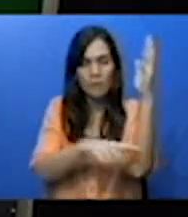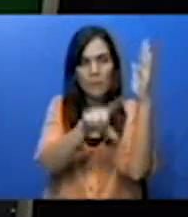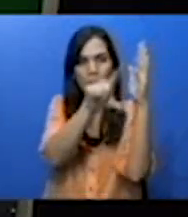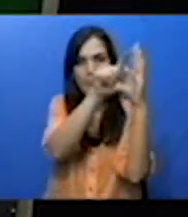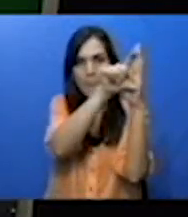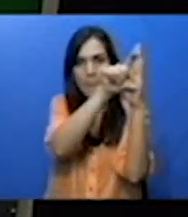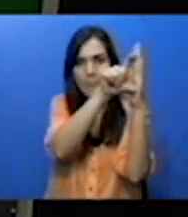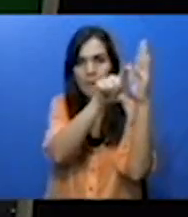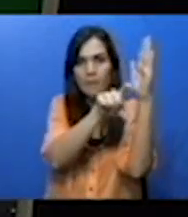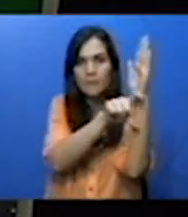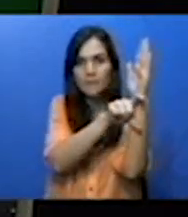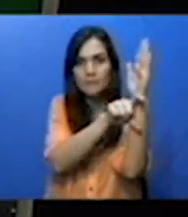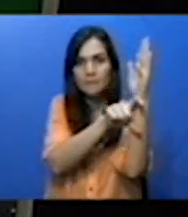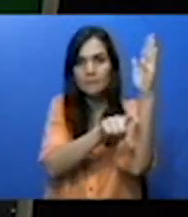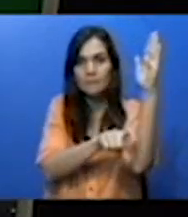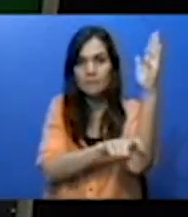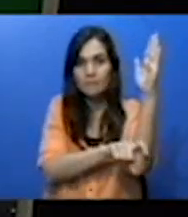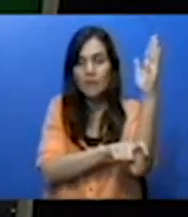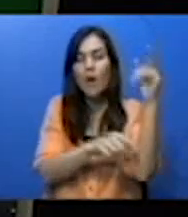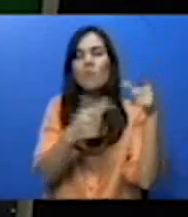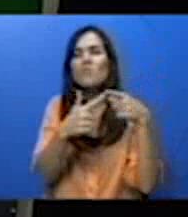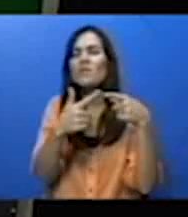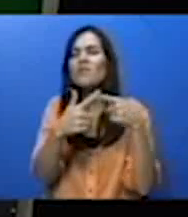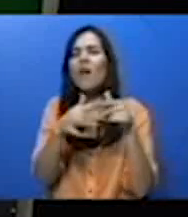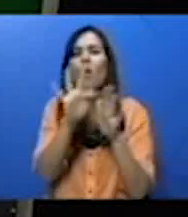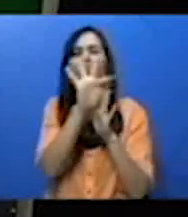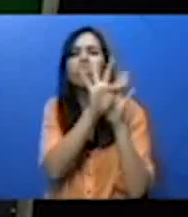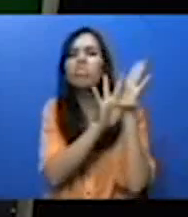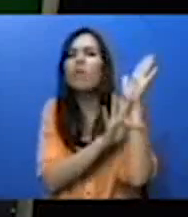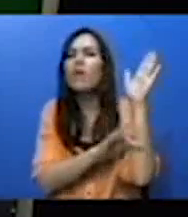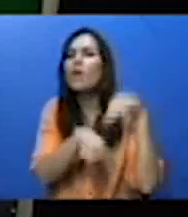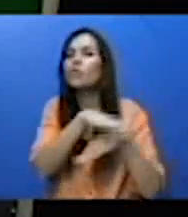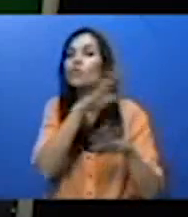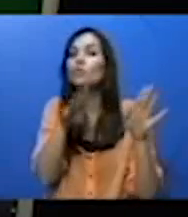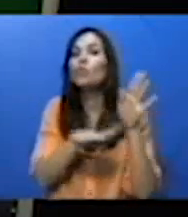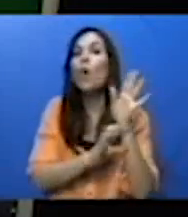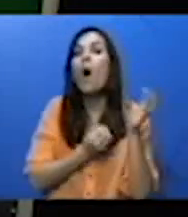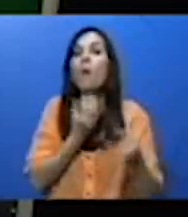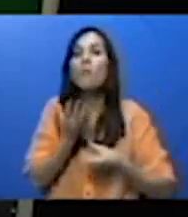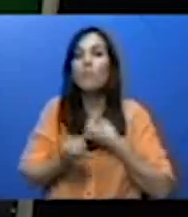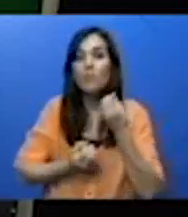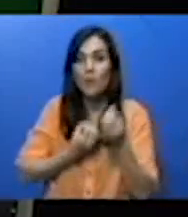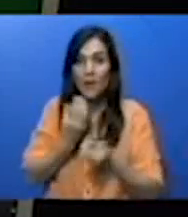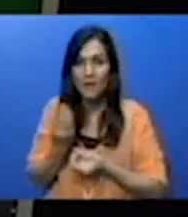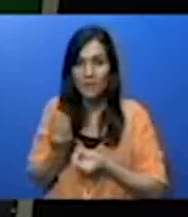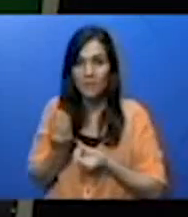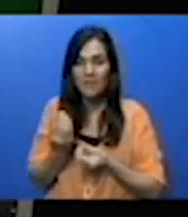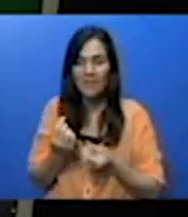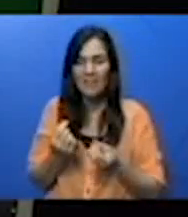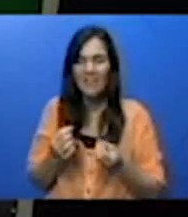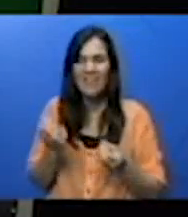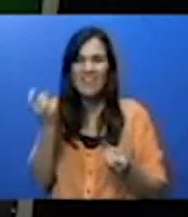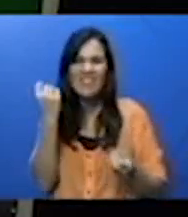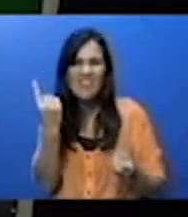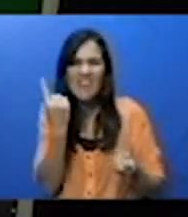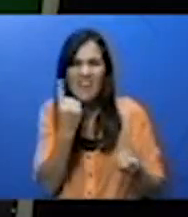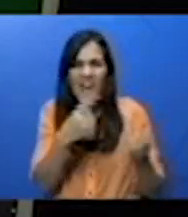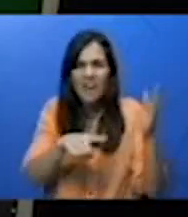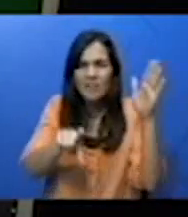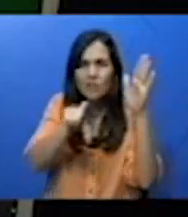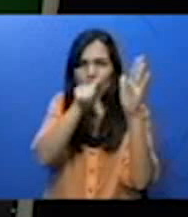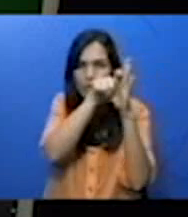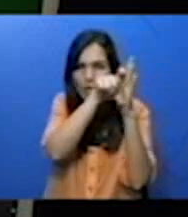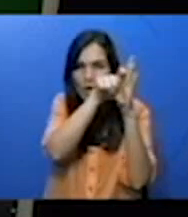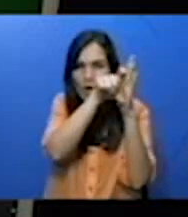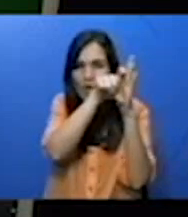Contendo o poema inteirinho. E aí, em cada estrofe, nós podemos falar que o verso